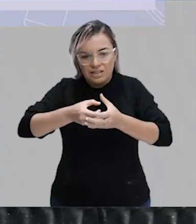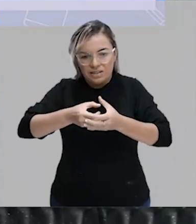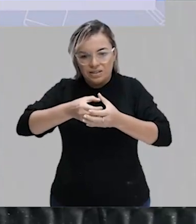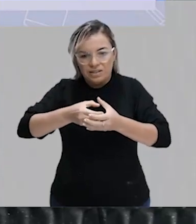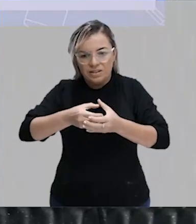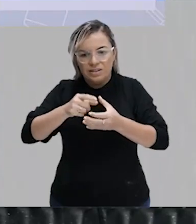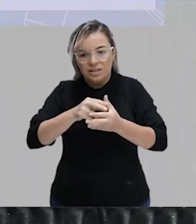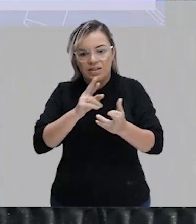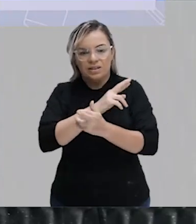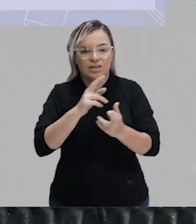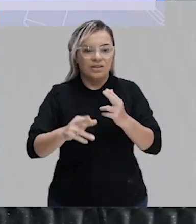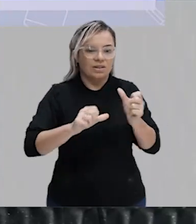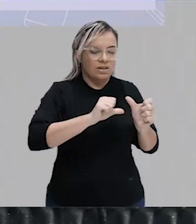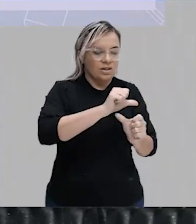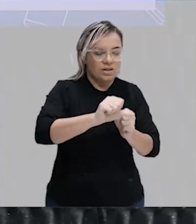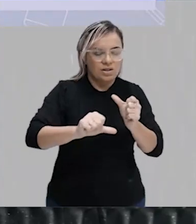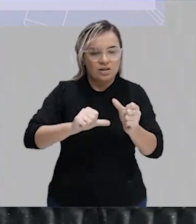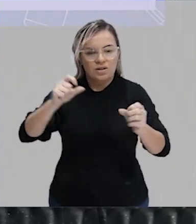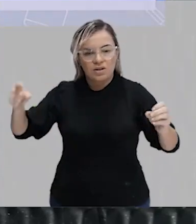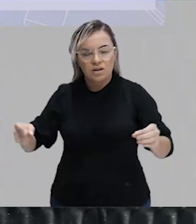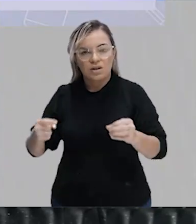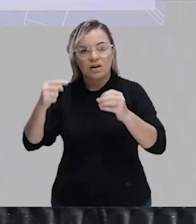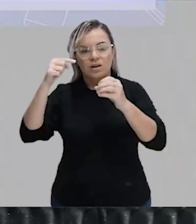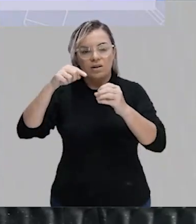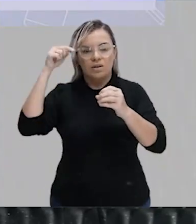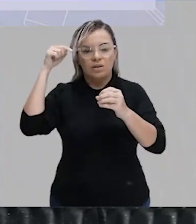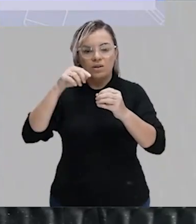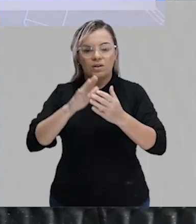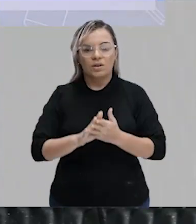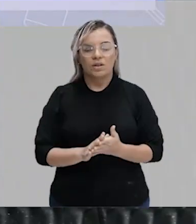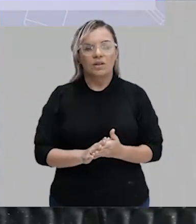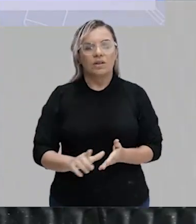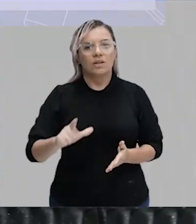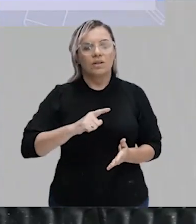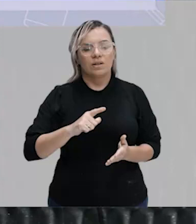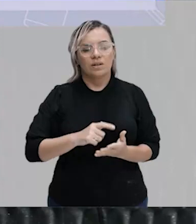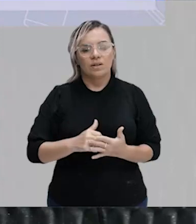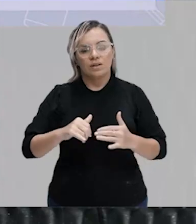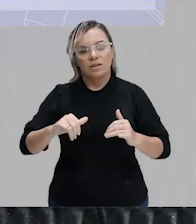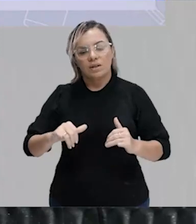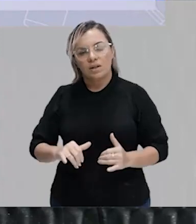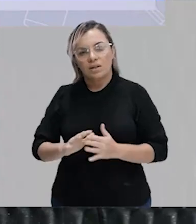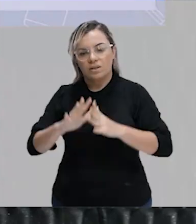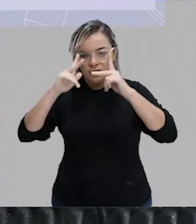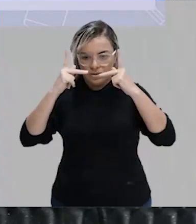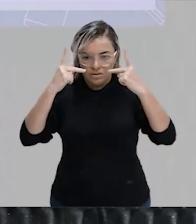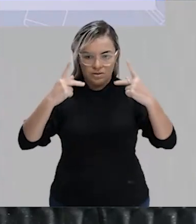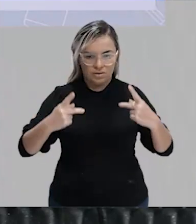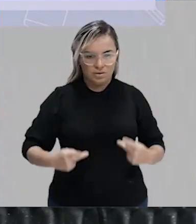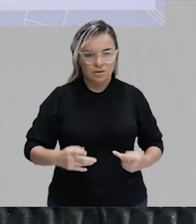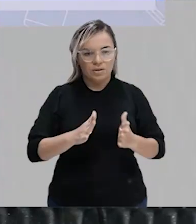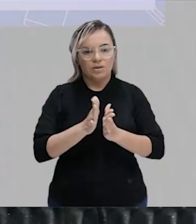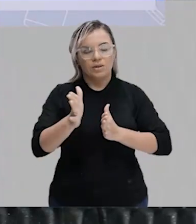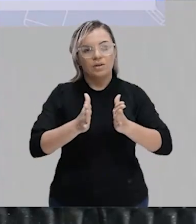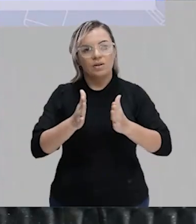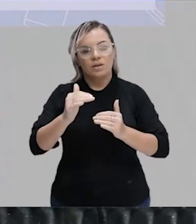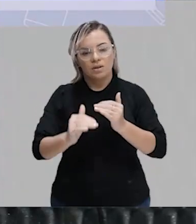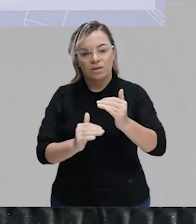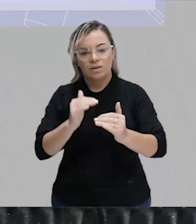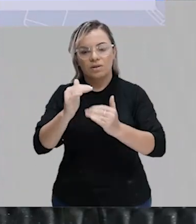as transformações que o zigoto sofre até que se torne um indivíduo. Uma das fases desse